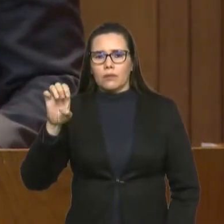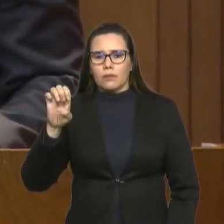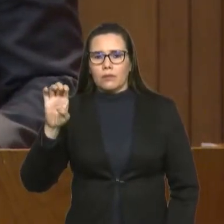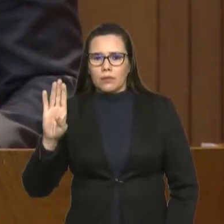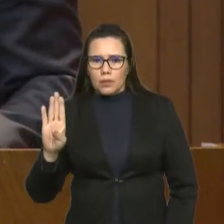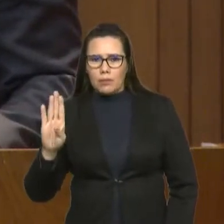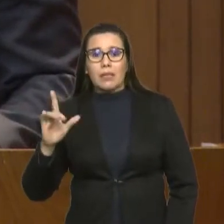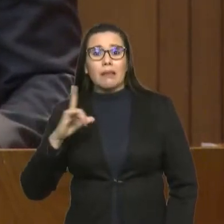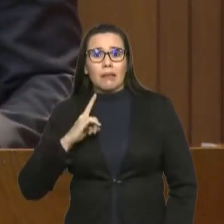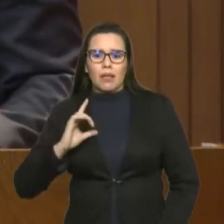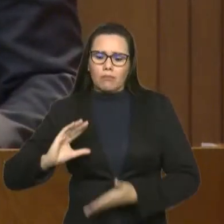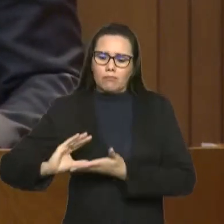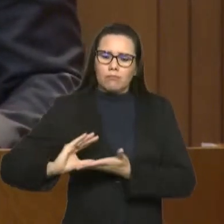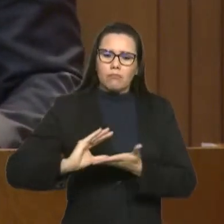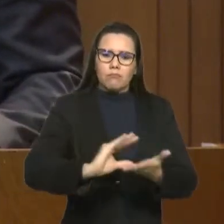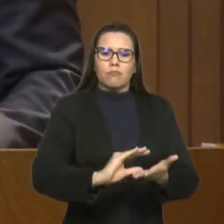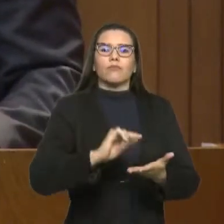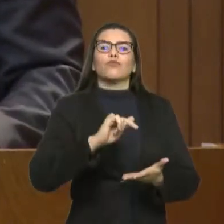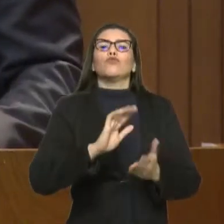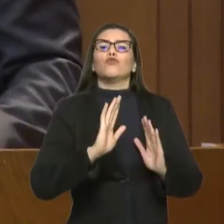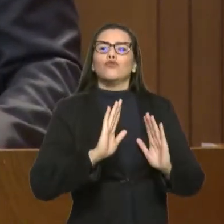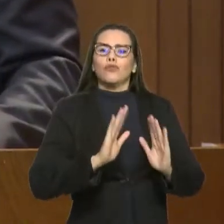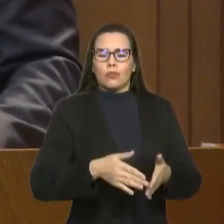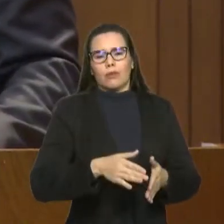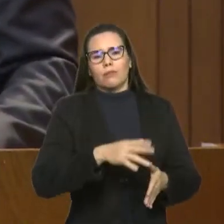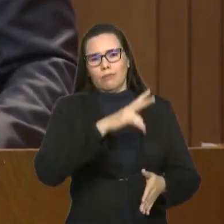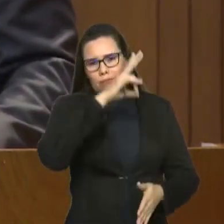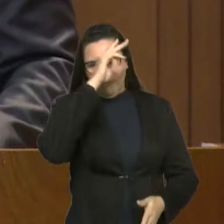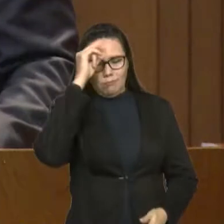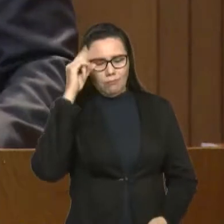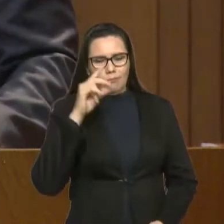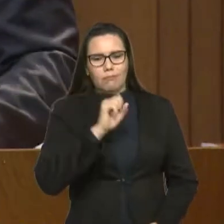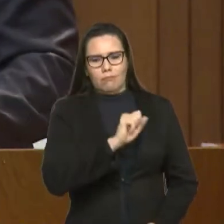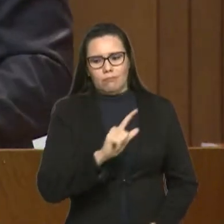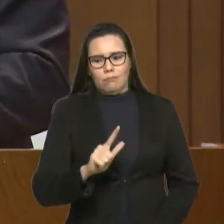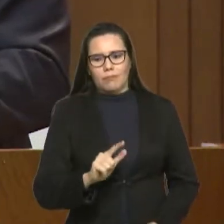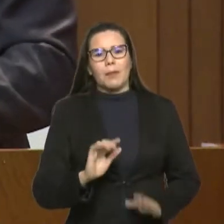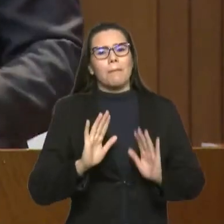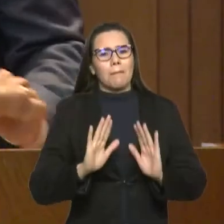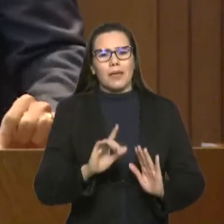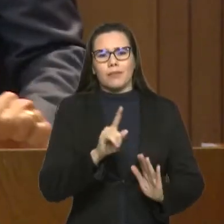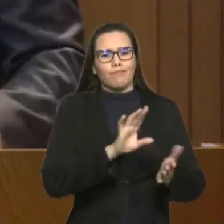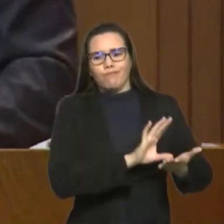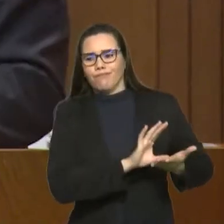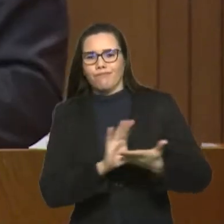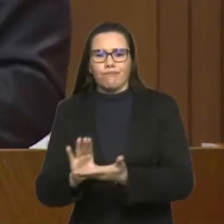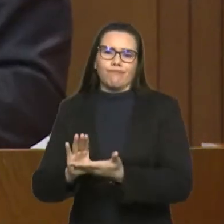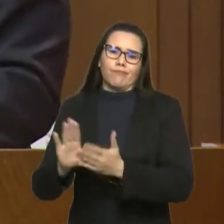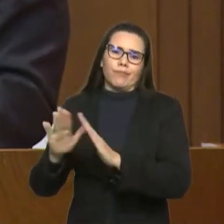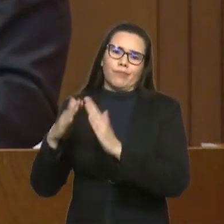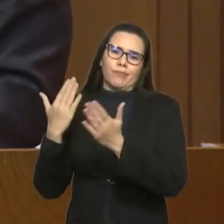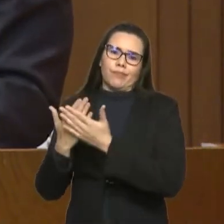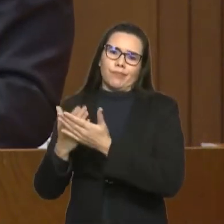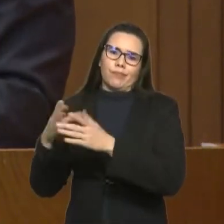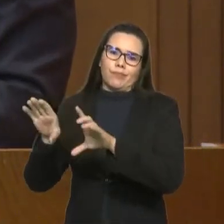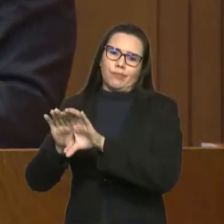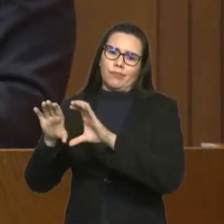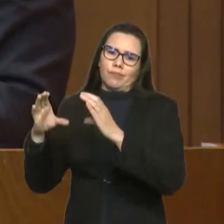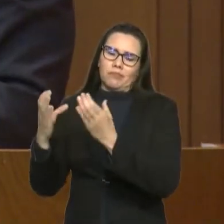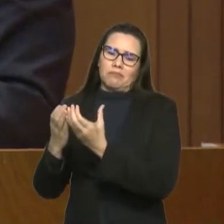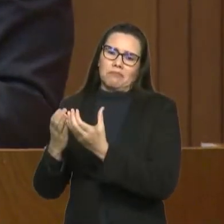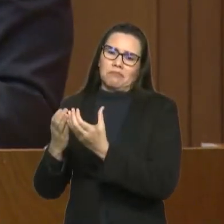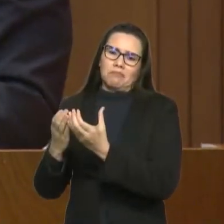de São Luís. Mas as escolas comunitárias não receberam qualquer recurso, seja